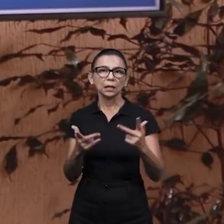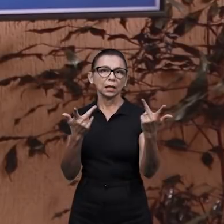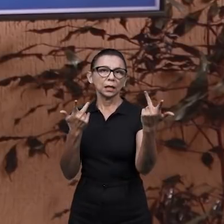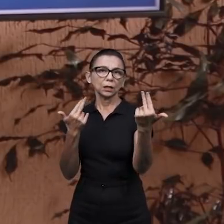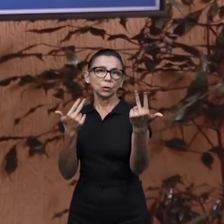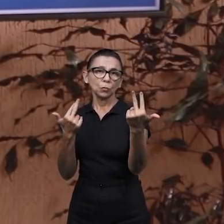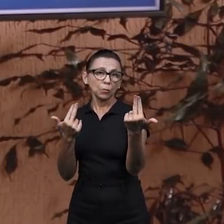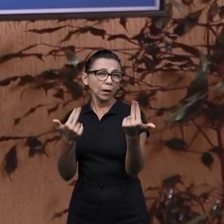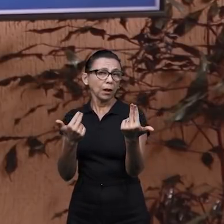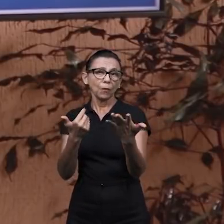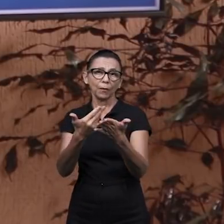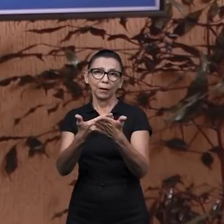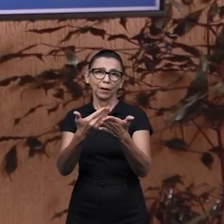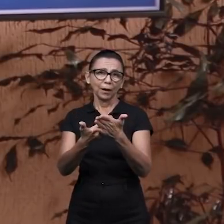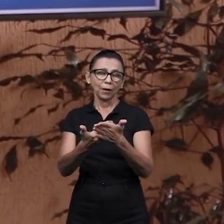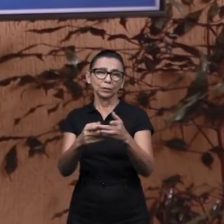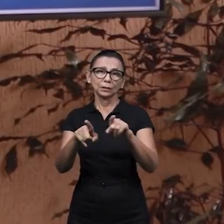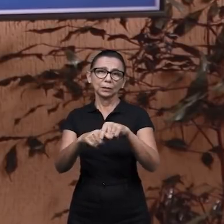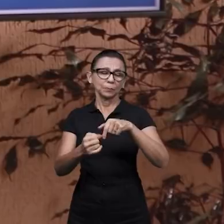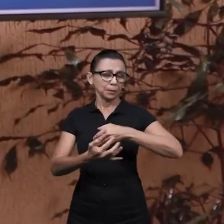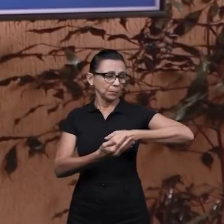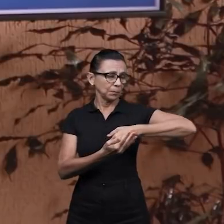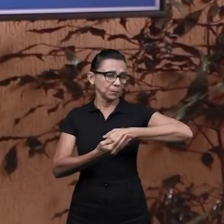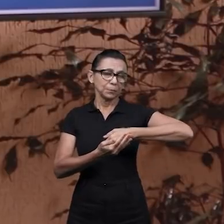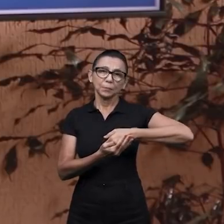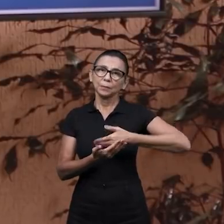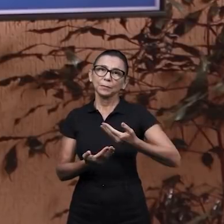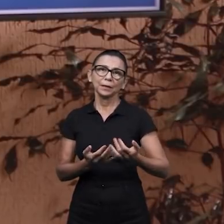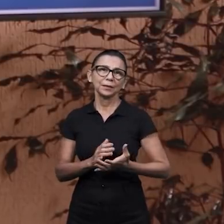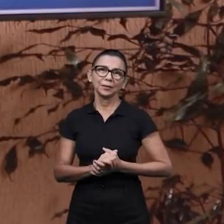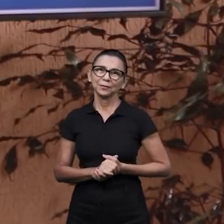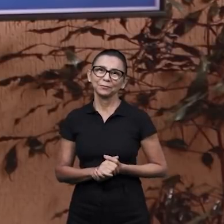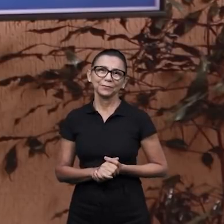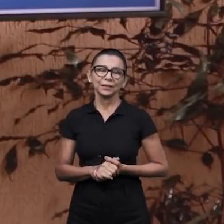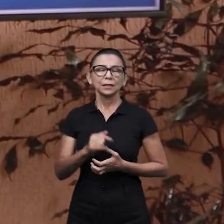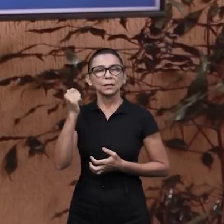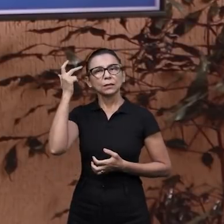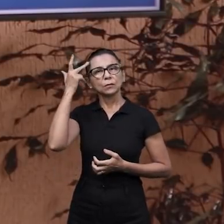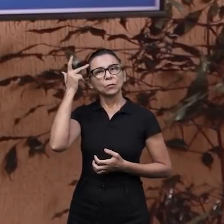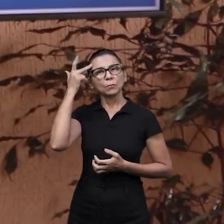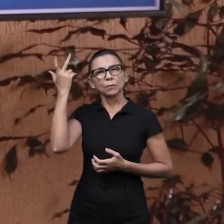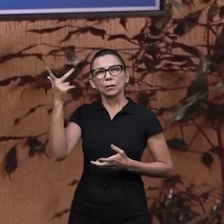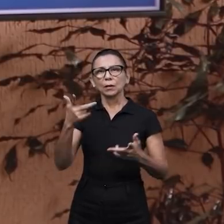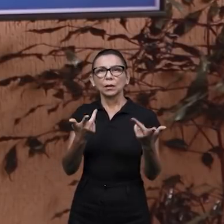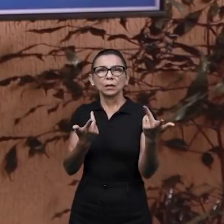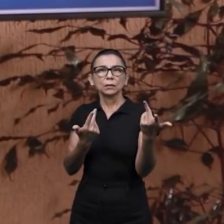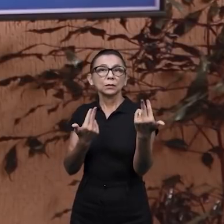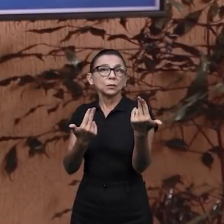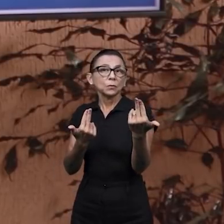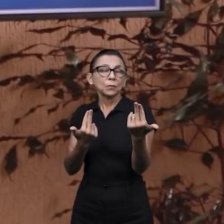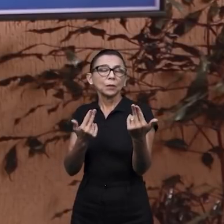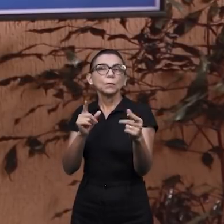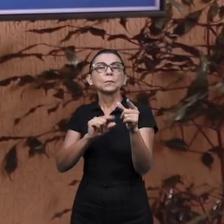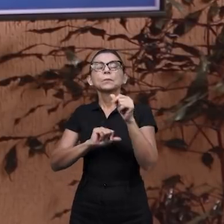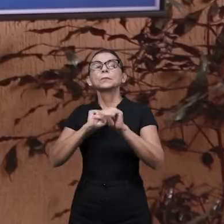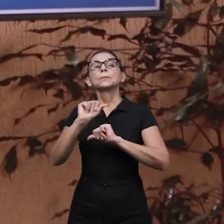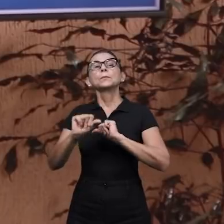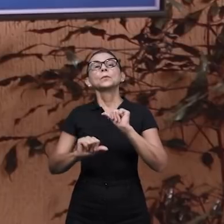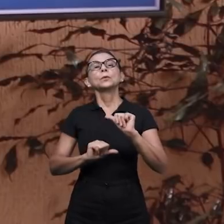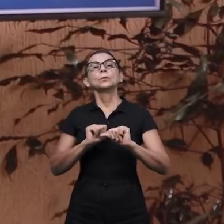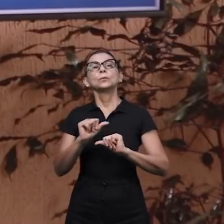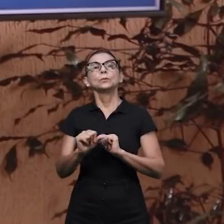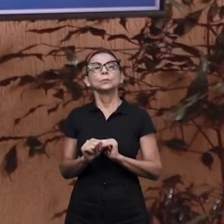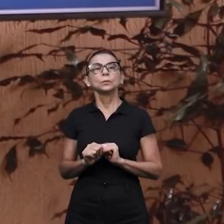bebês. Então, a aula que é dada para as crianças, normalmente já é a mesma. O que muda é a